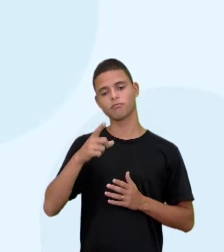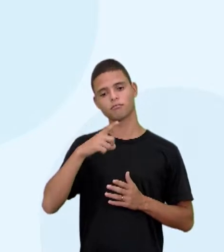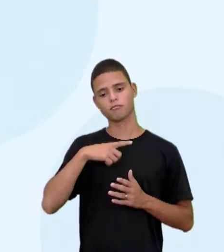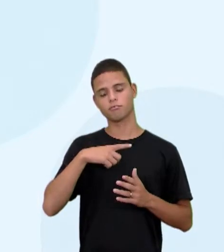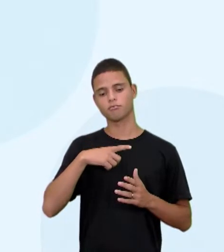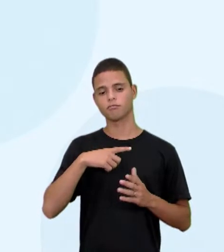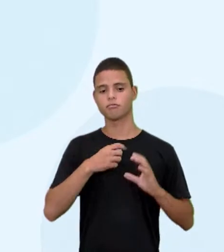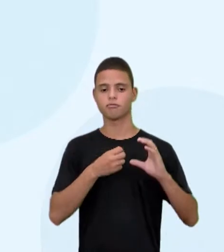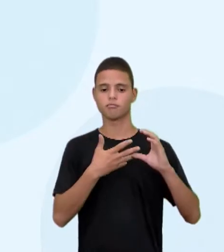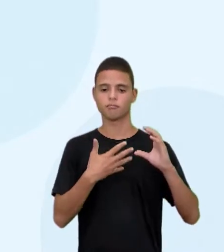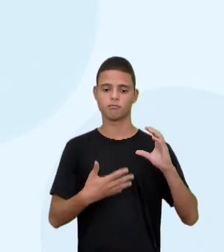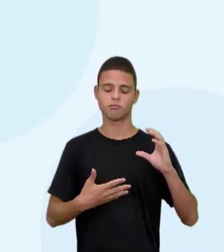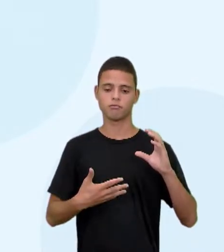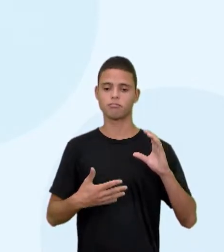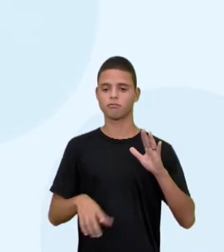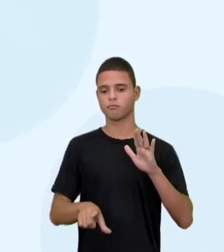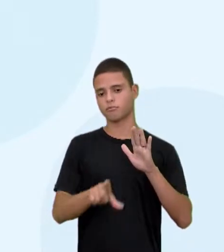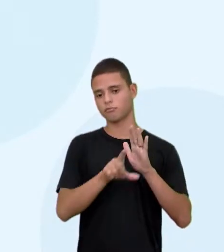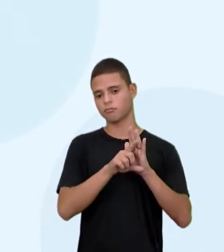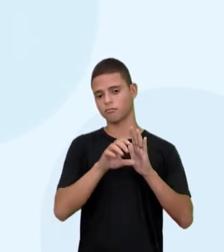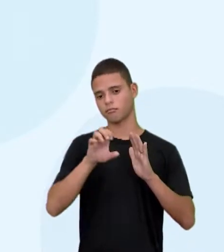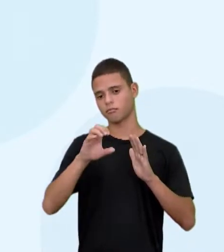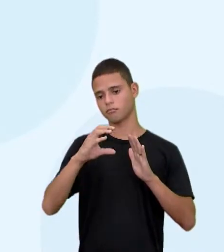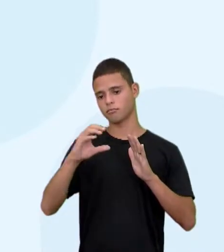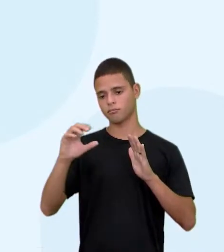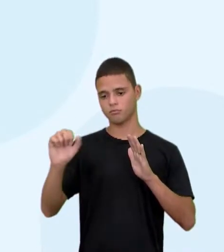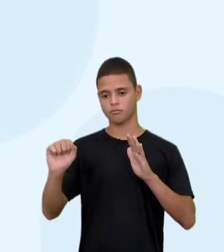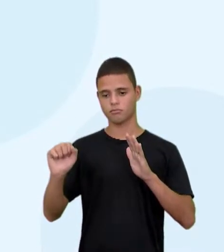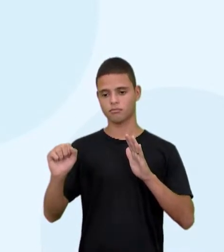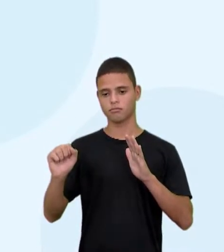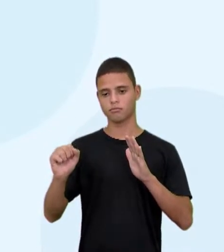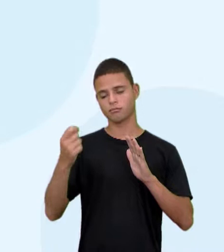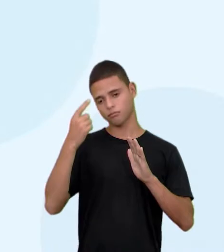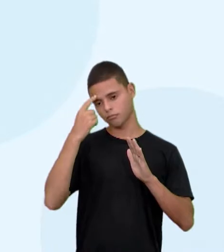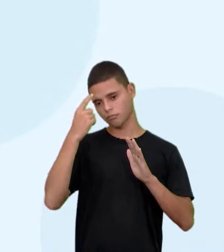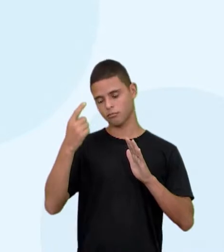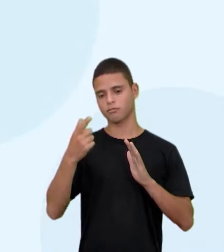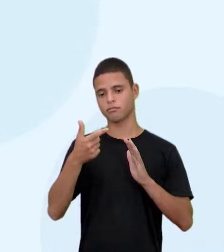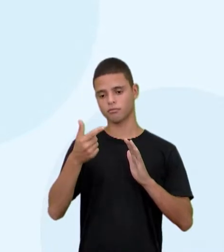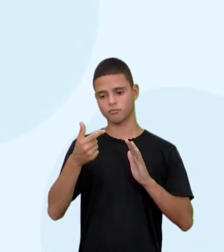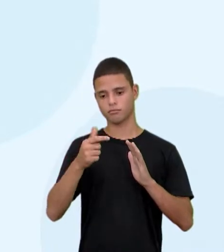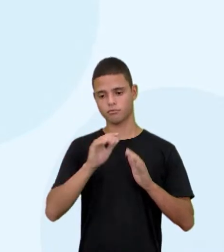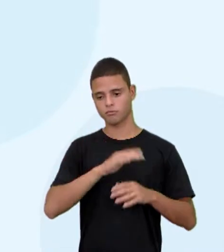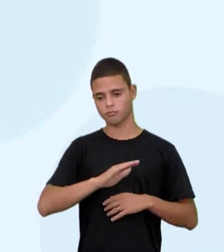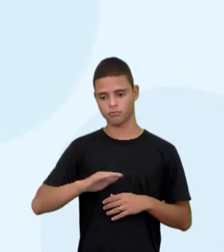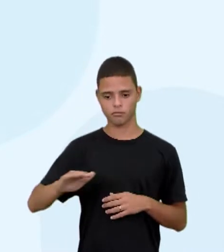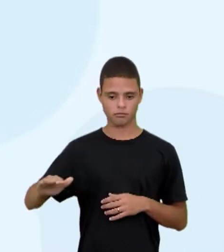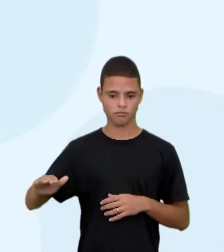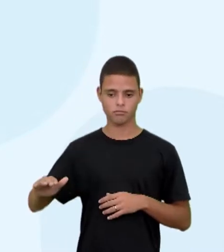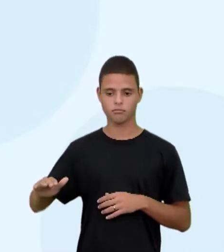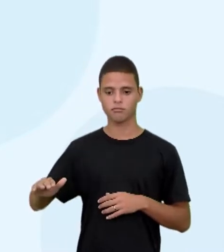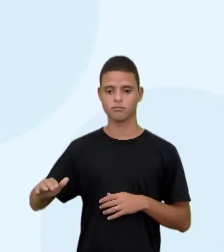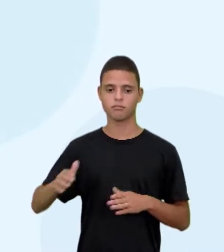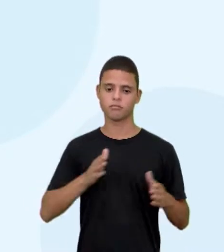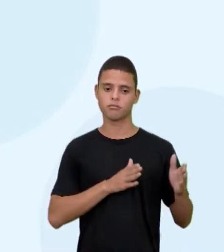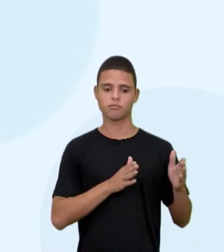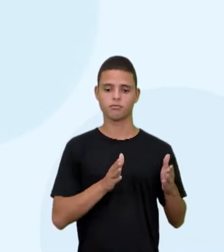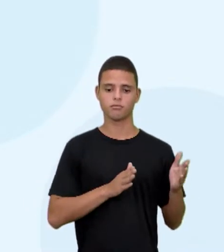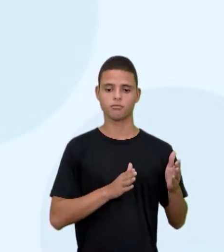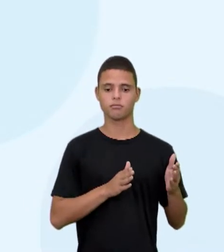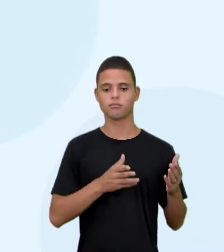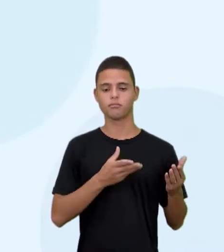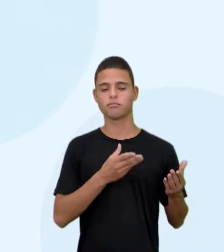aspecto legal, então o ECA considera até os 12 infância. E essa é a fase que é considerada como um período de